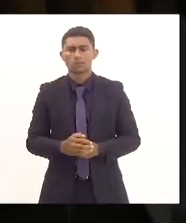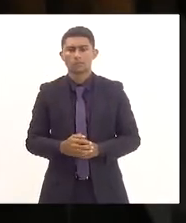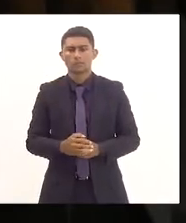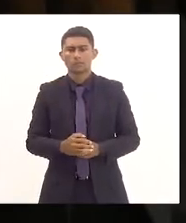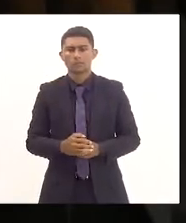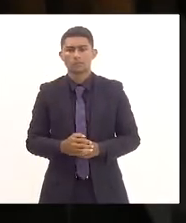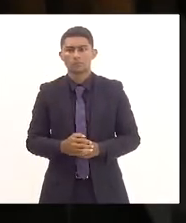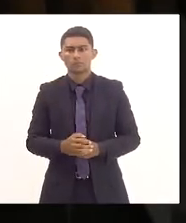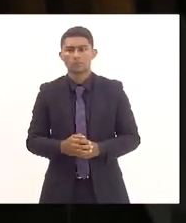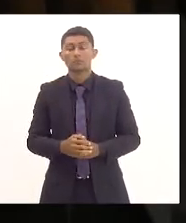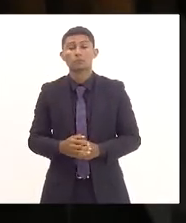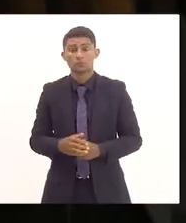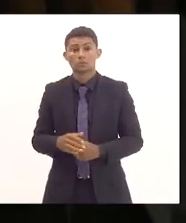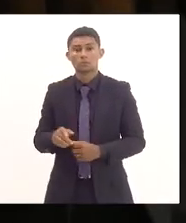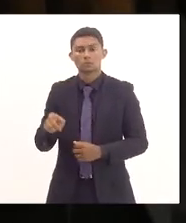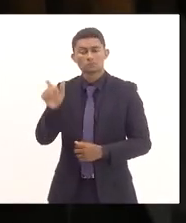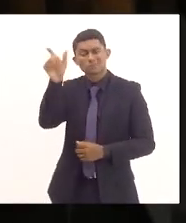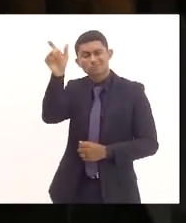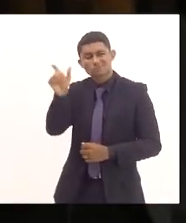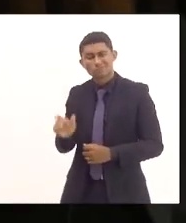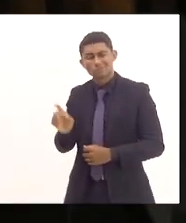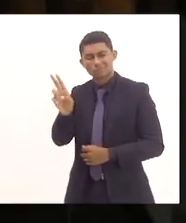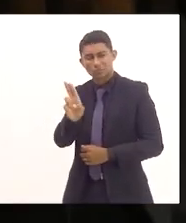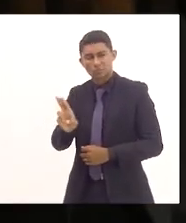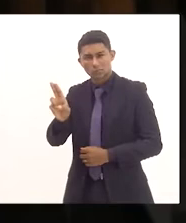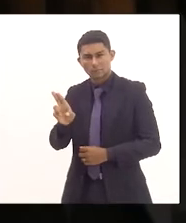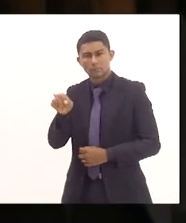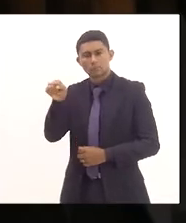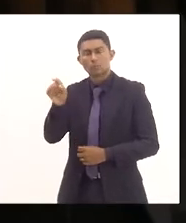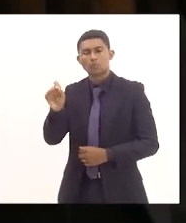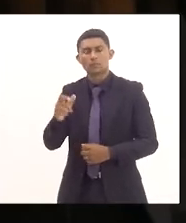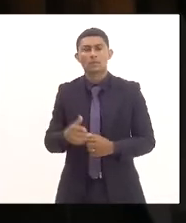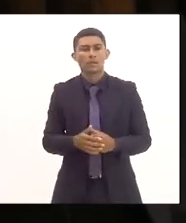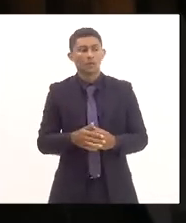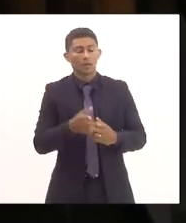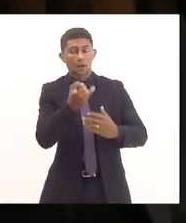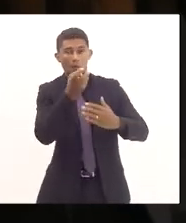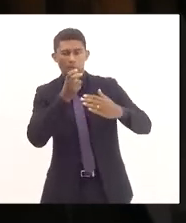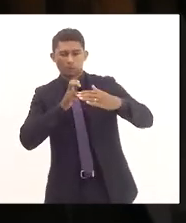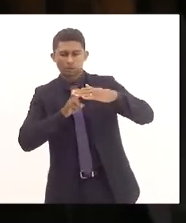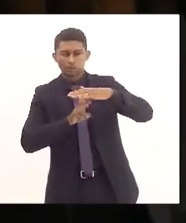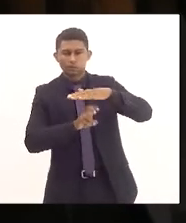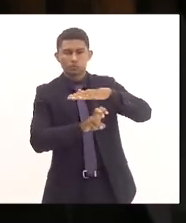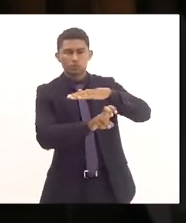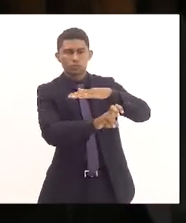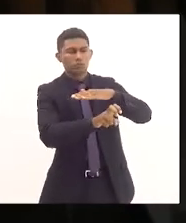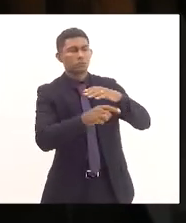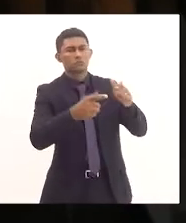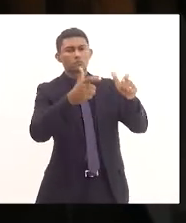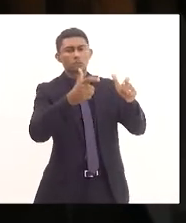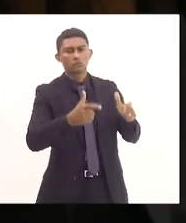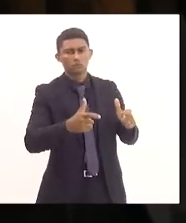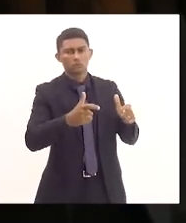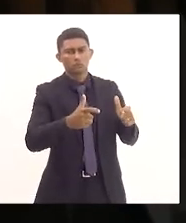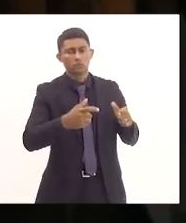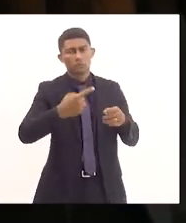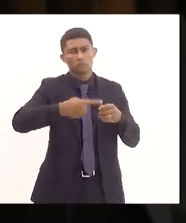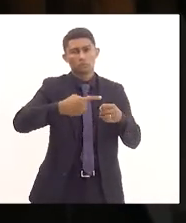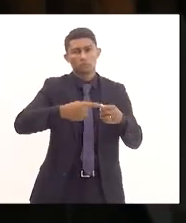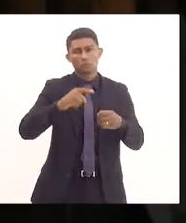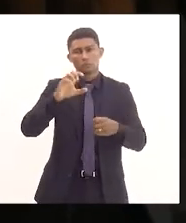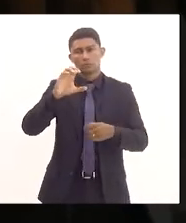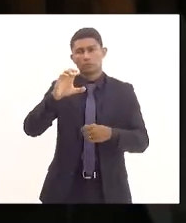usuário que a estação Cantagalo do metrô estavam simultaneamente